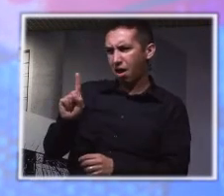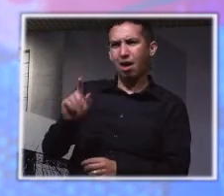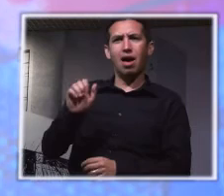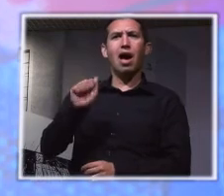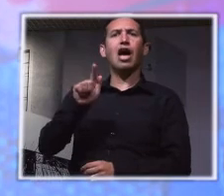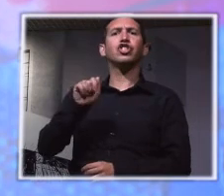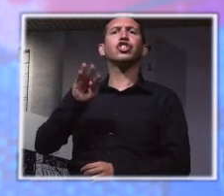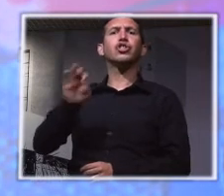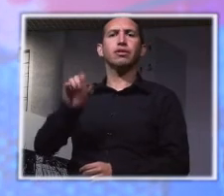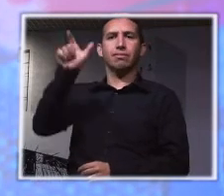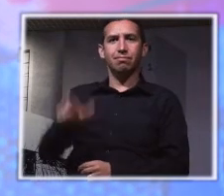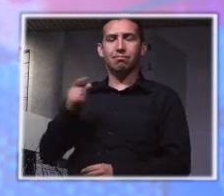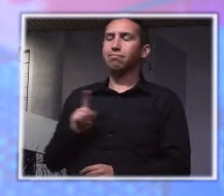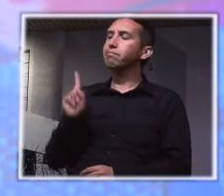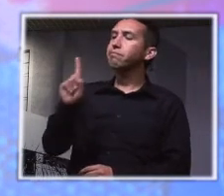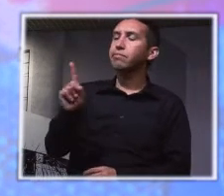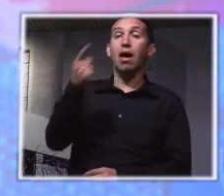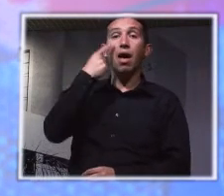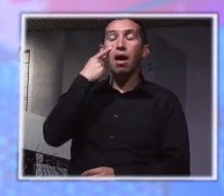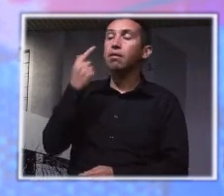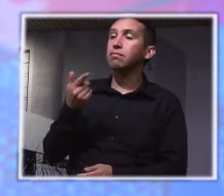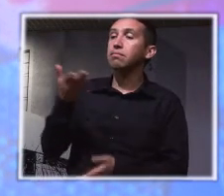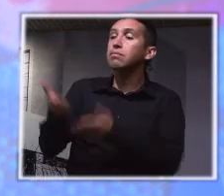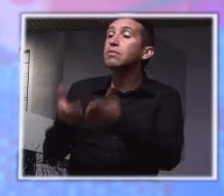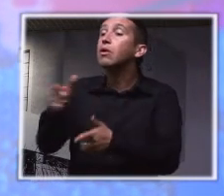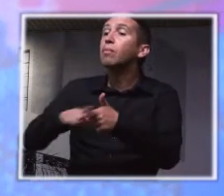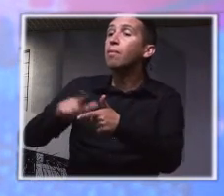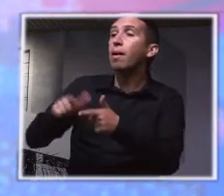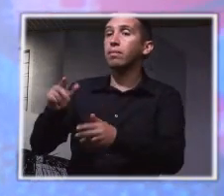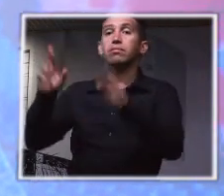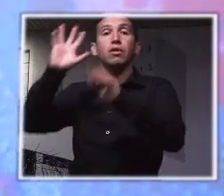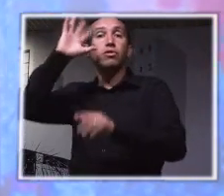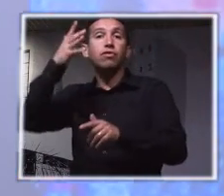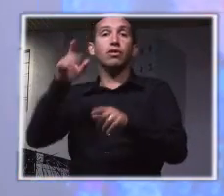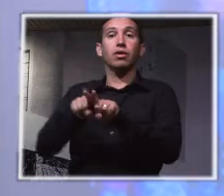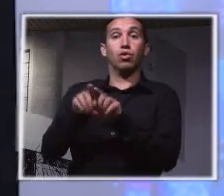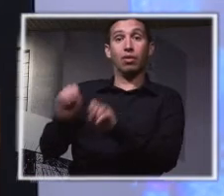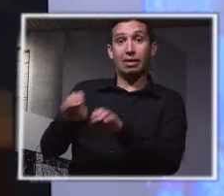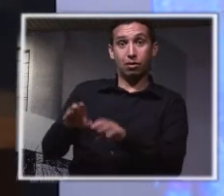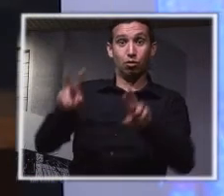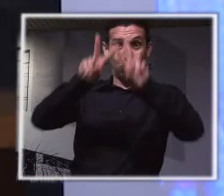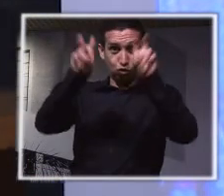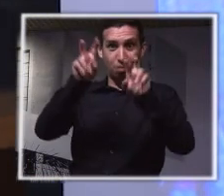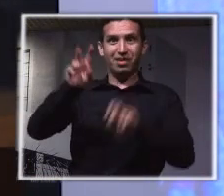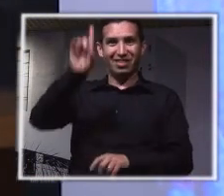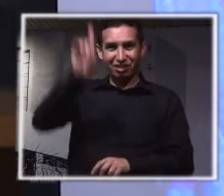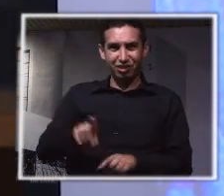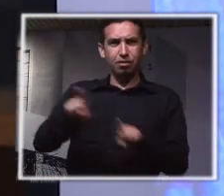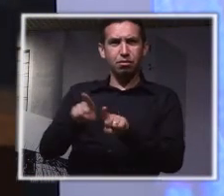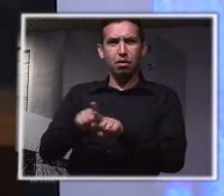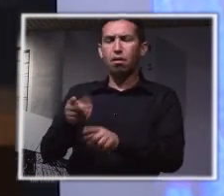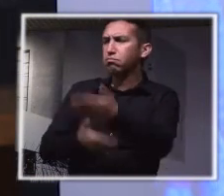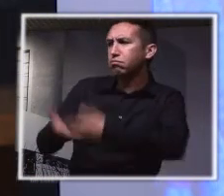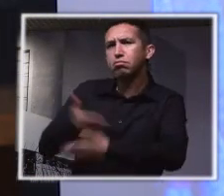comunitários, são mediação de conflitos, educação para os direitos e articulação